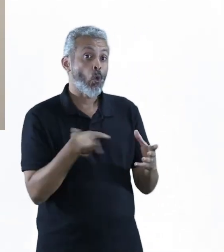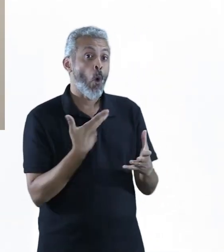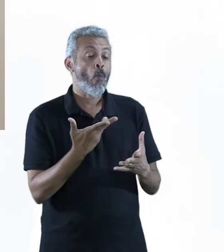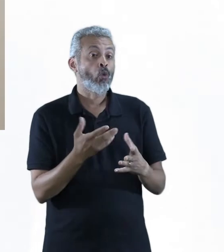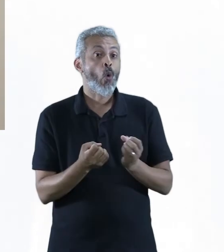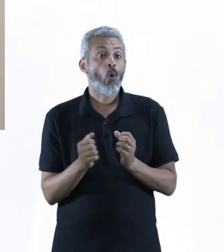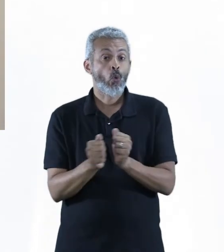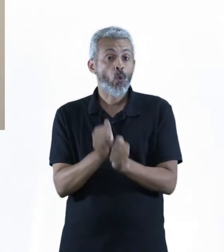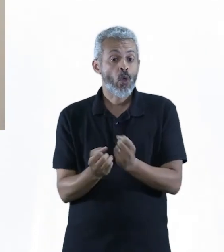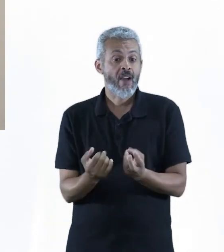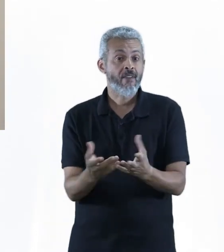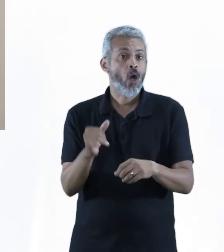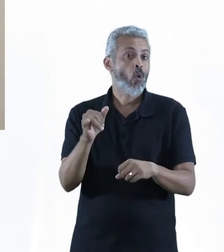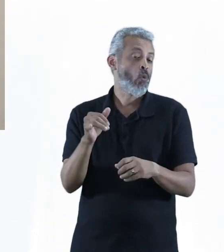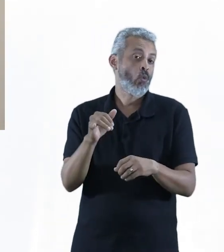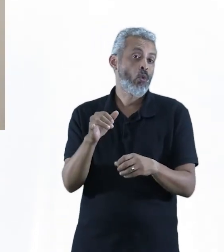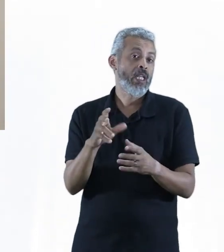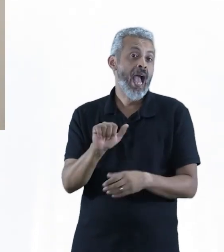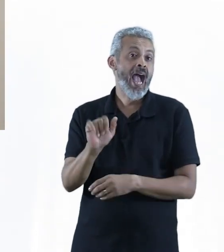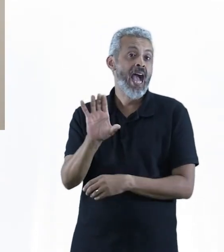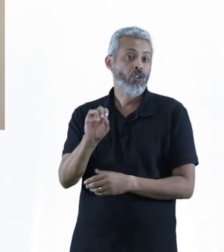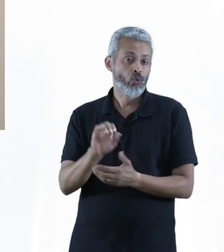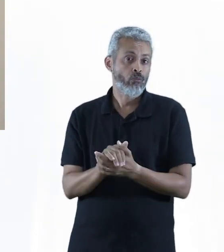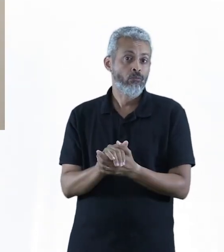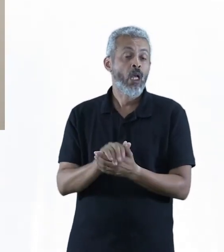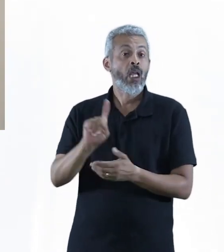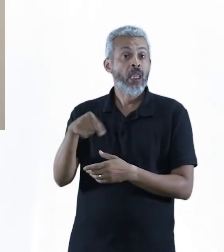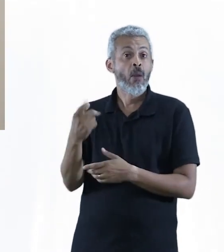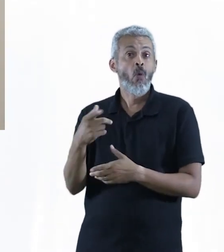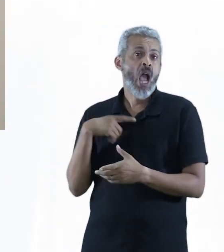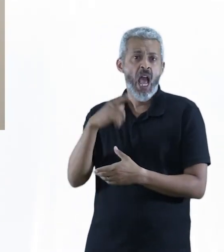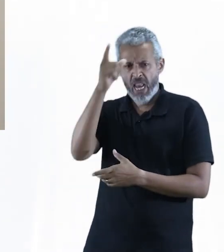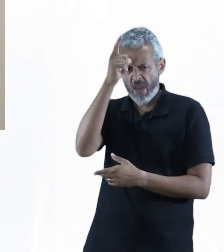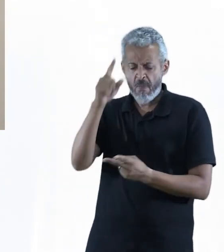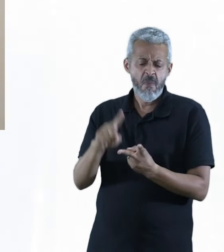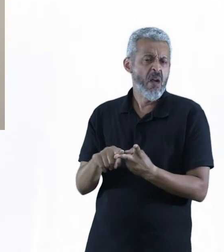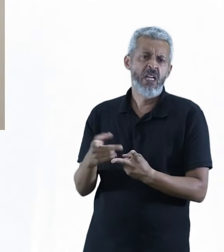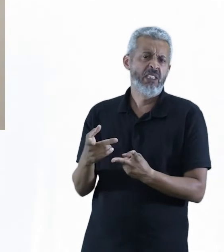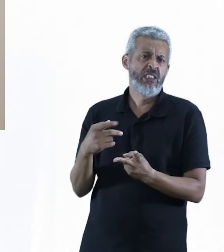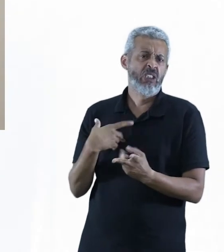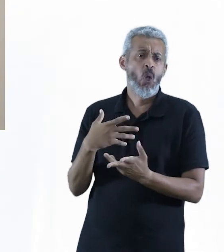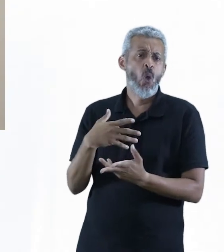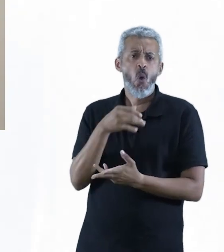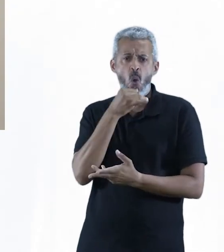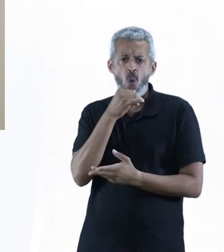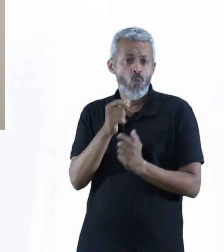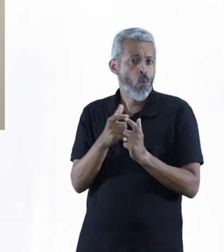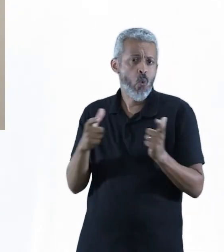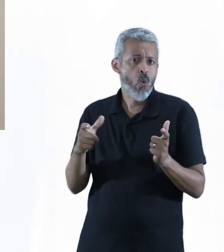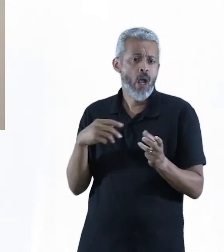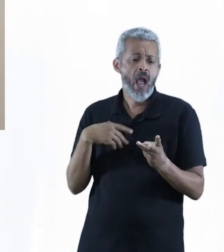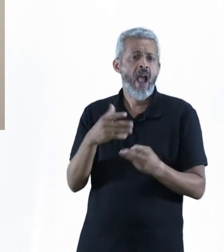estavam meio complexos em relação à disputa, que aí entra a própria Alemanha, como um grande exemplo desse processo, a